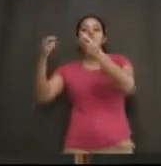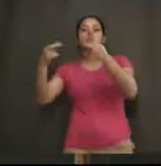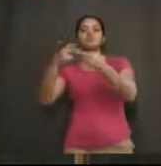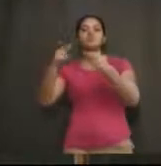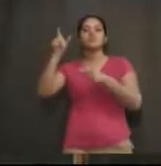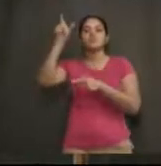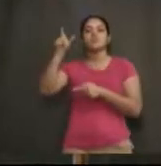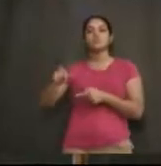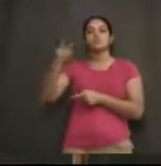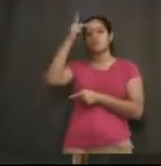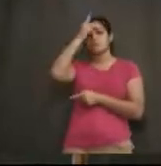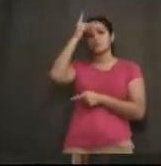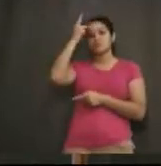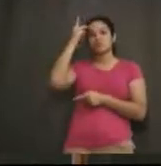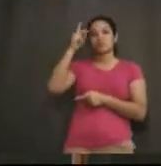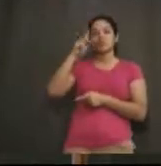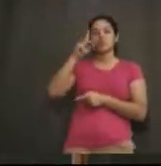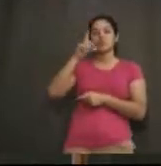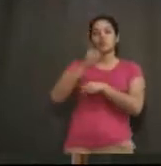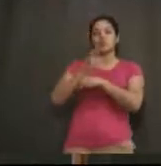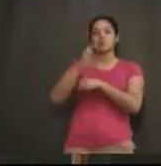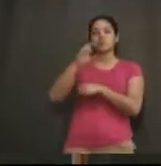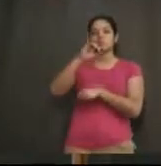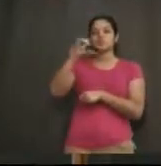doutor José Miguel Martins Veloso.